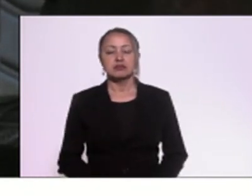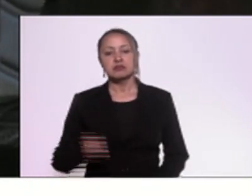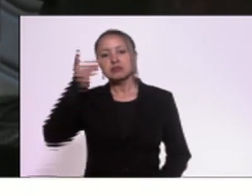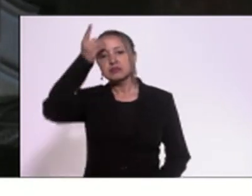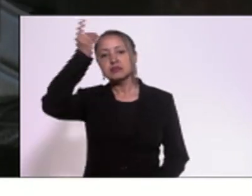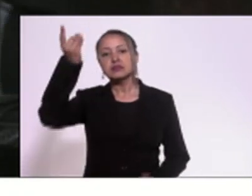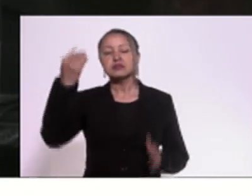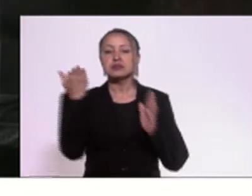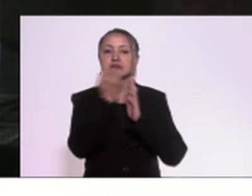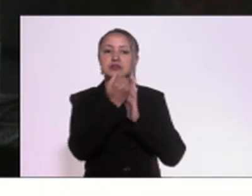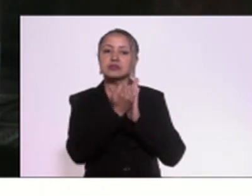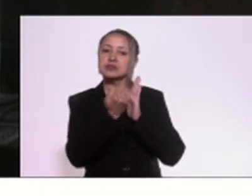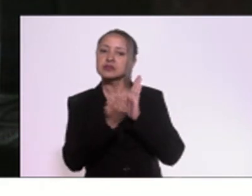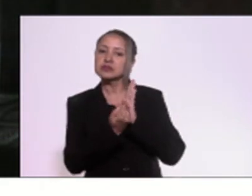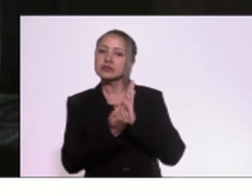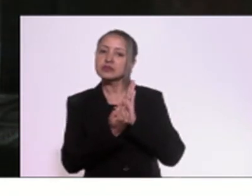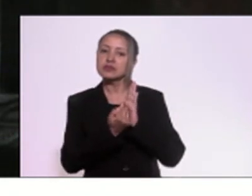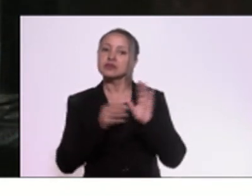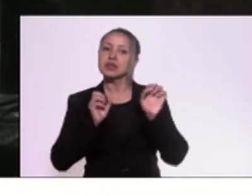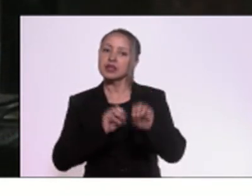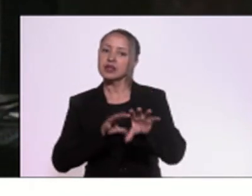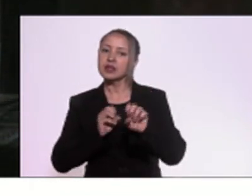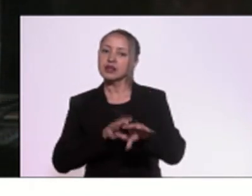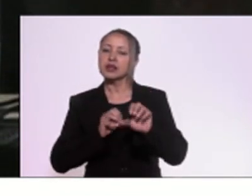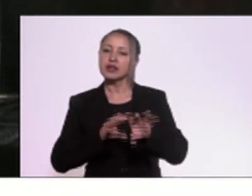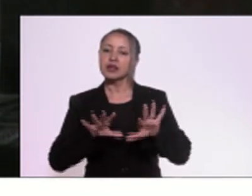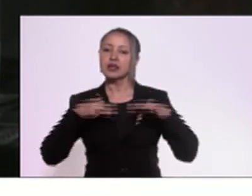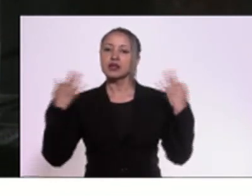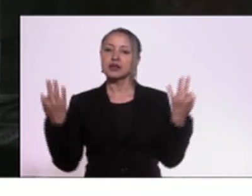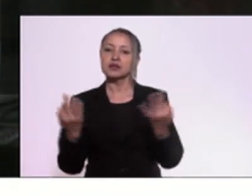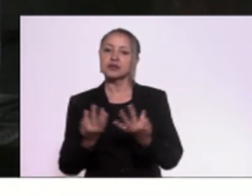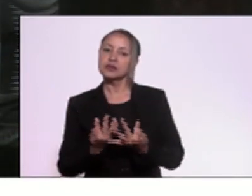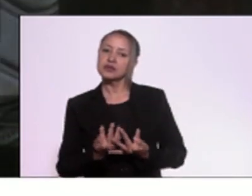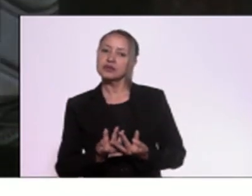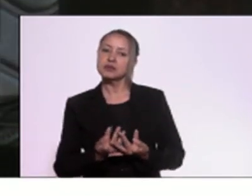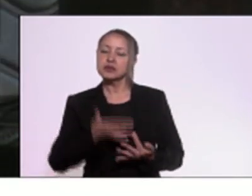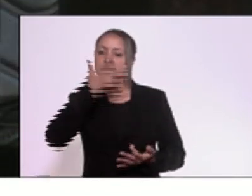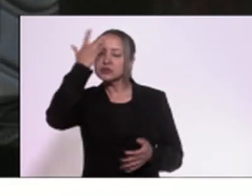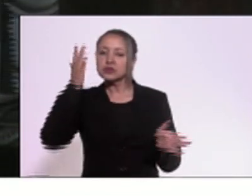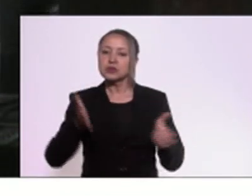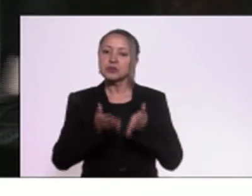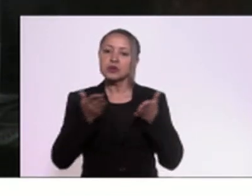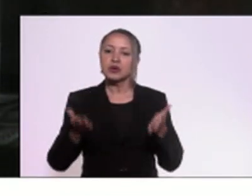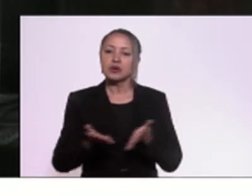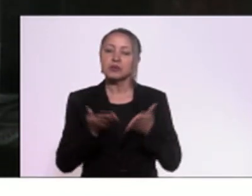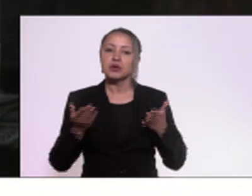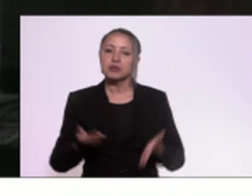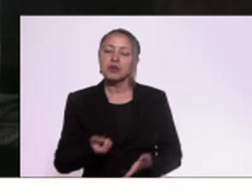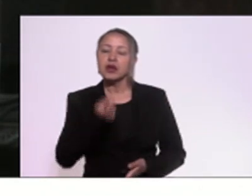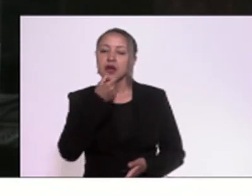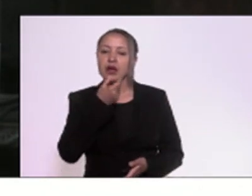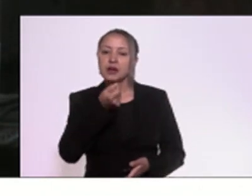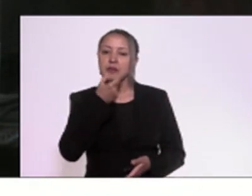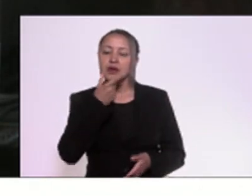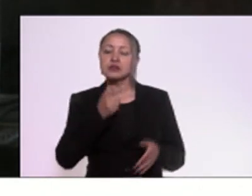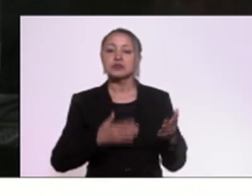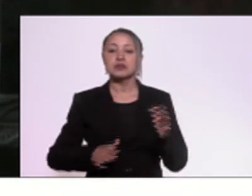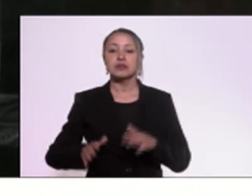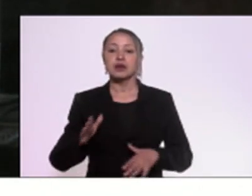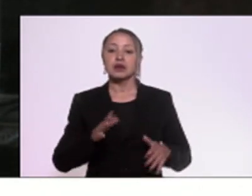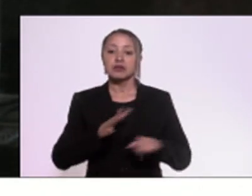O Ponto Cine é socialmente, ambientalmente, absolutamente democrático.